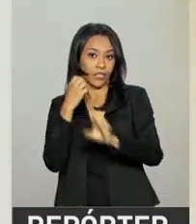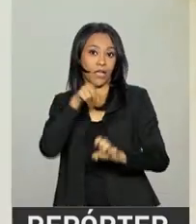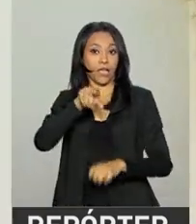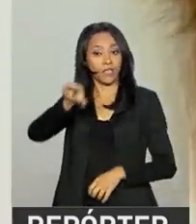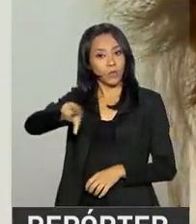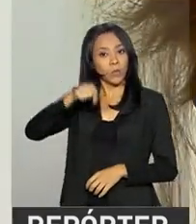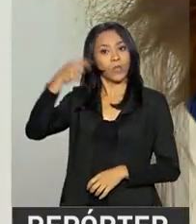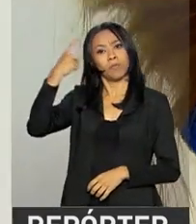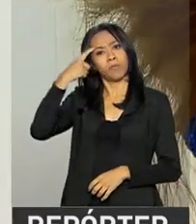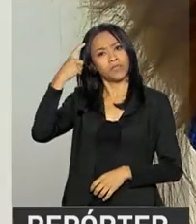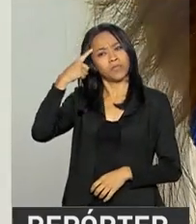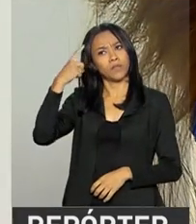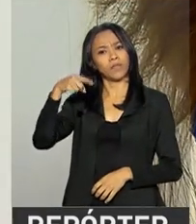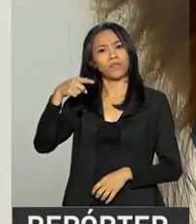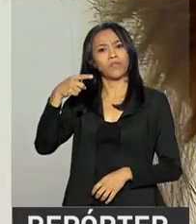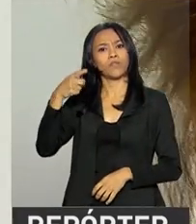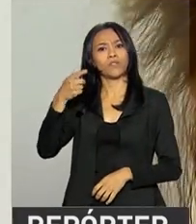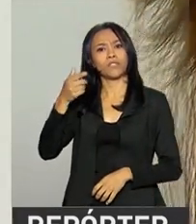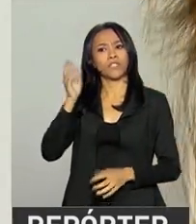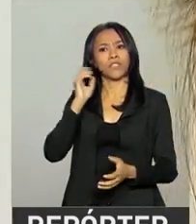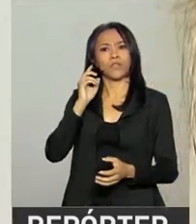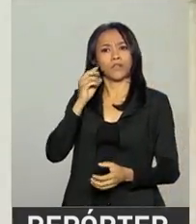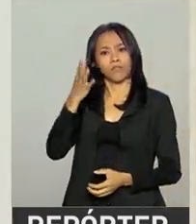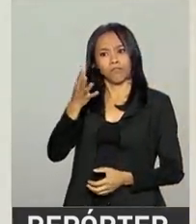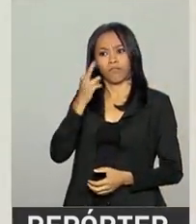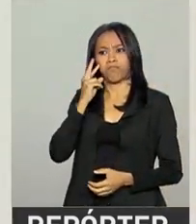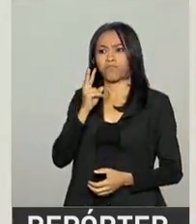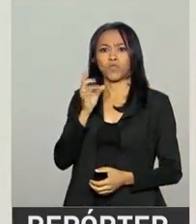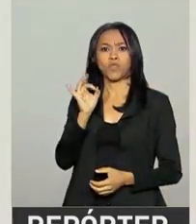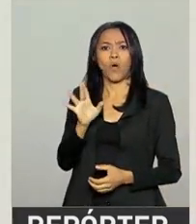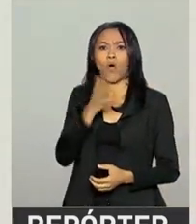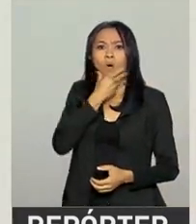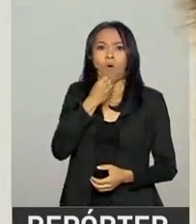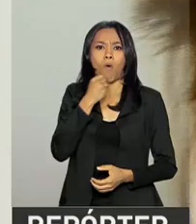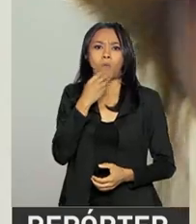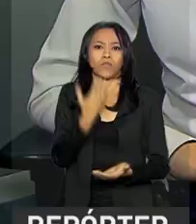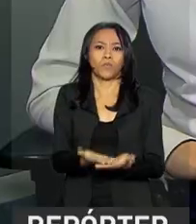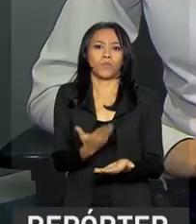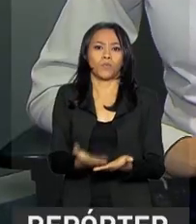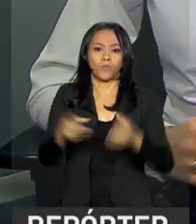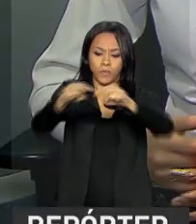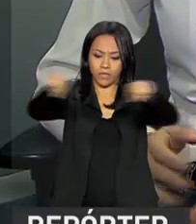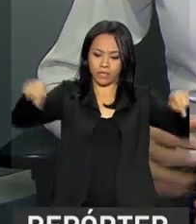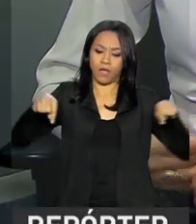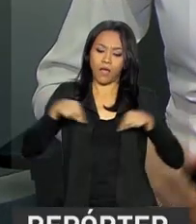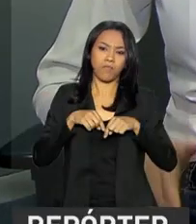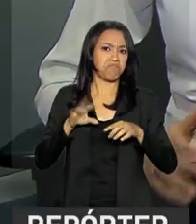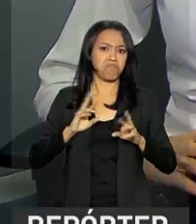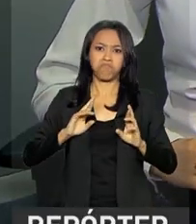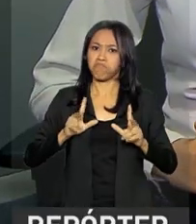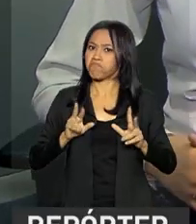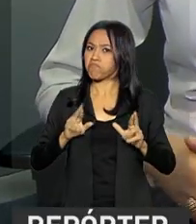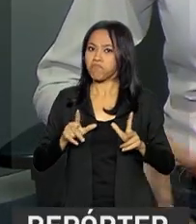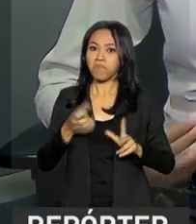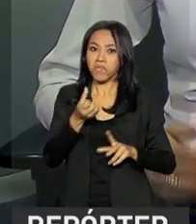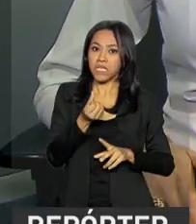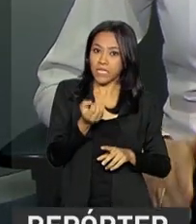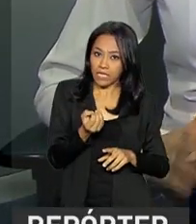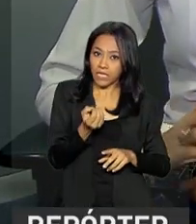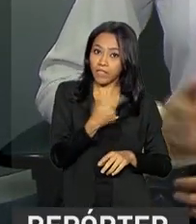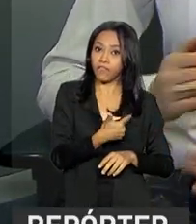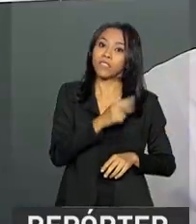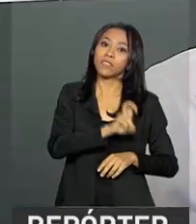profissão, pensou que fosse encontrar apenas homens em sua sala de aula, mas não foi bem assim. Dos 60 alunos, 25